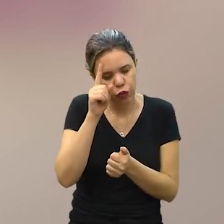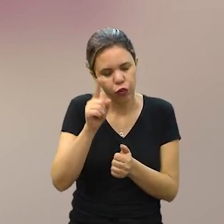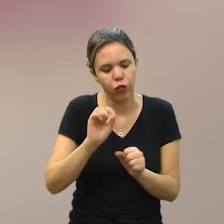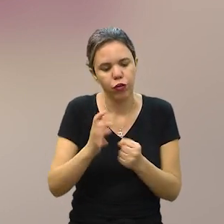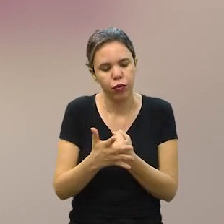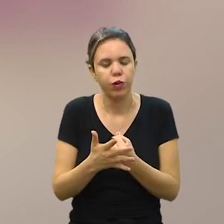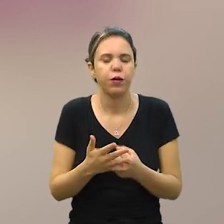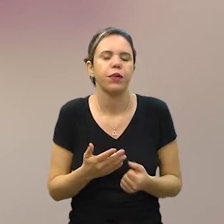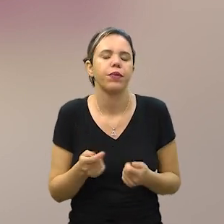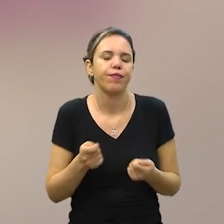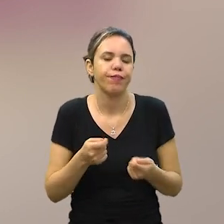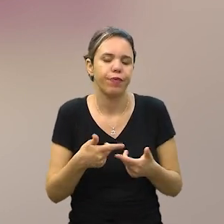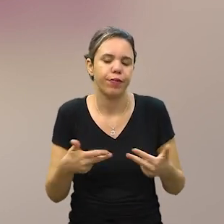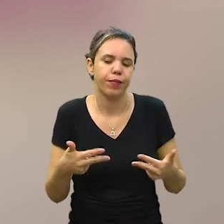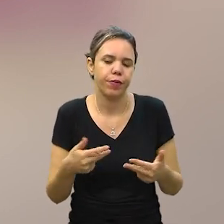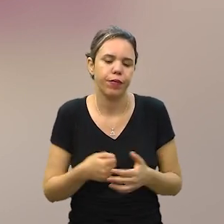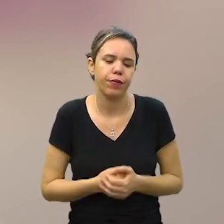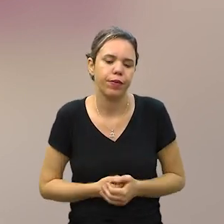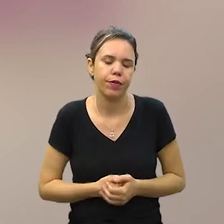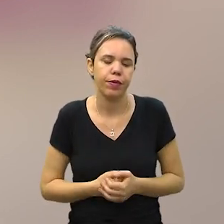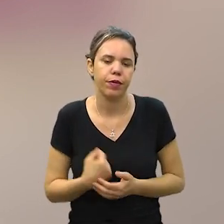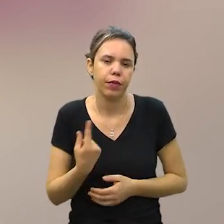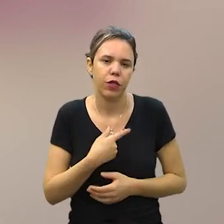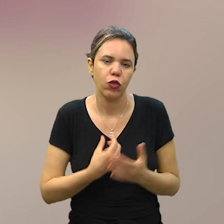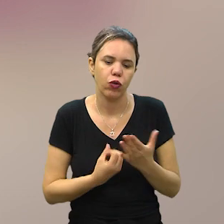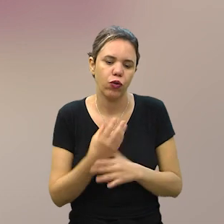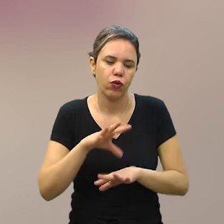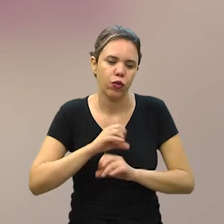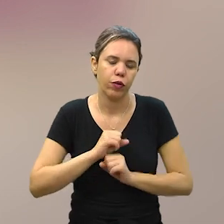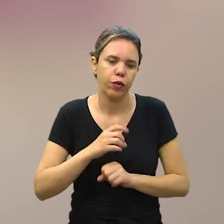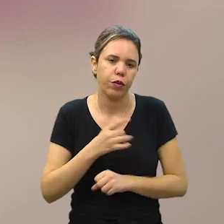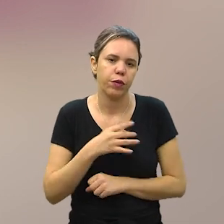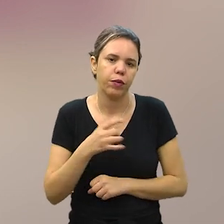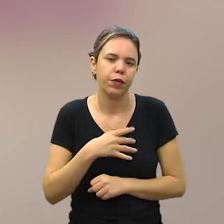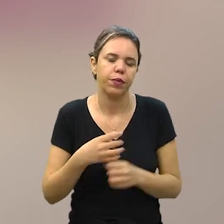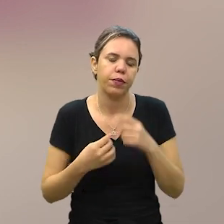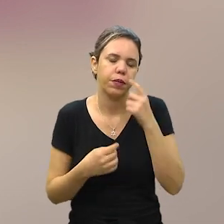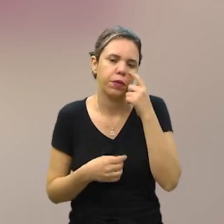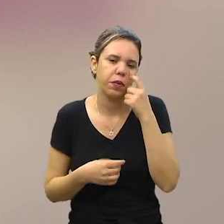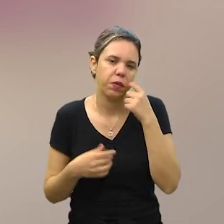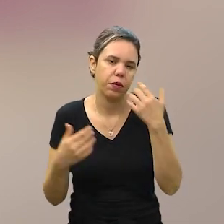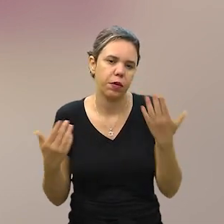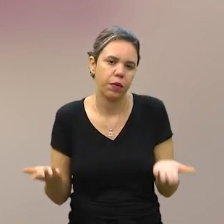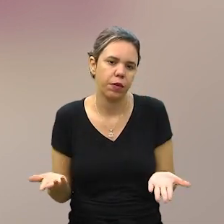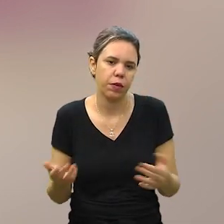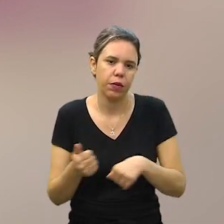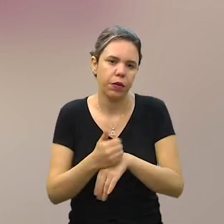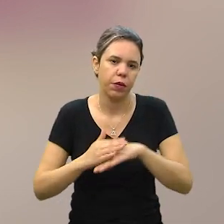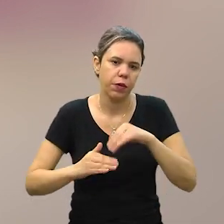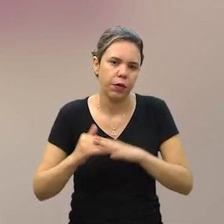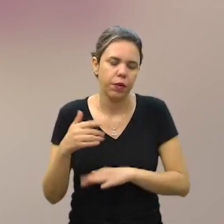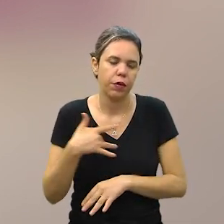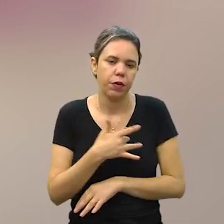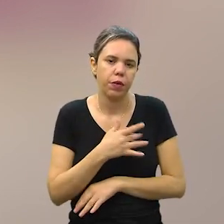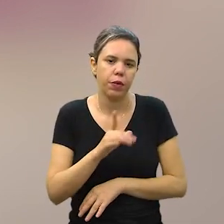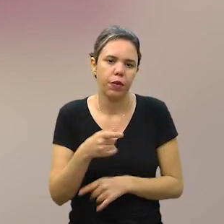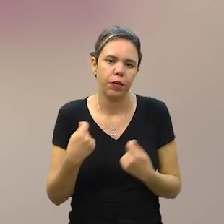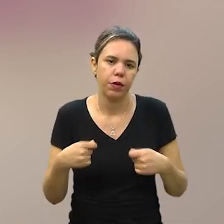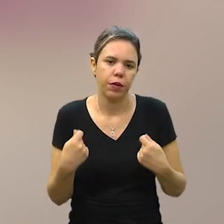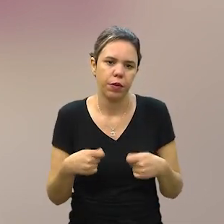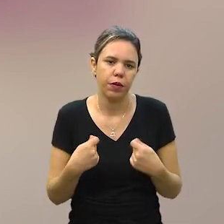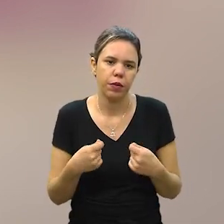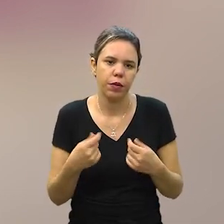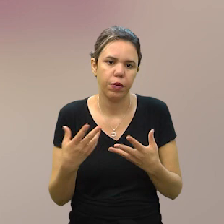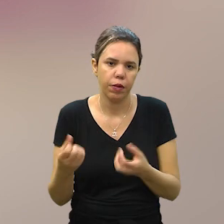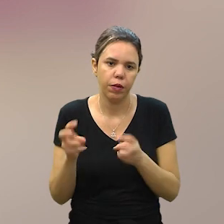lidando diretamente com aquilo que nos gera medo, né? Então, esses profissionais de saúde, eles